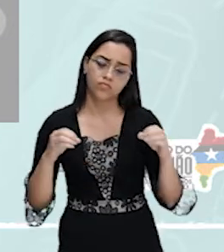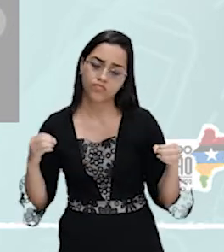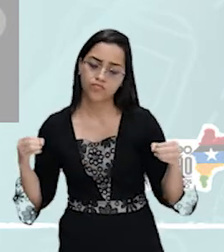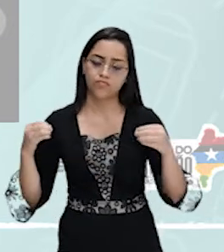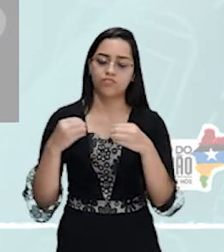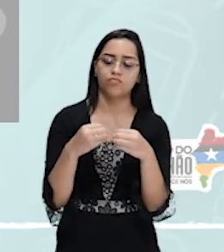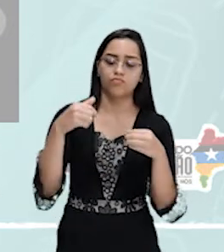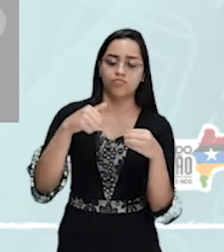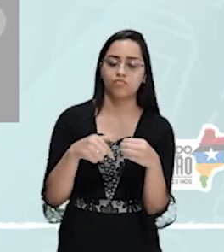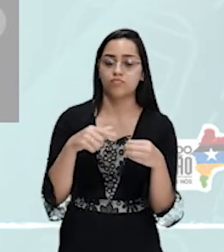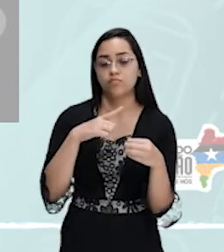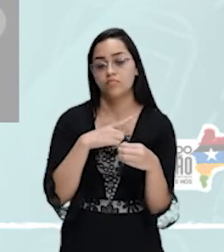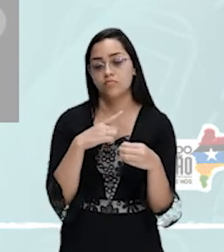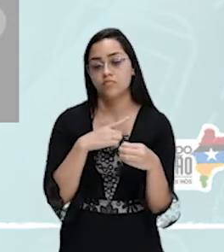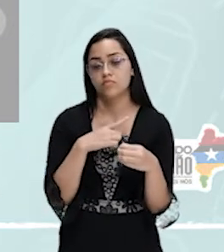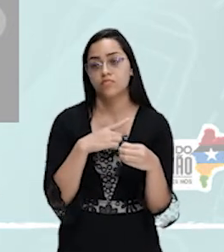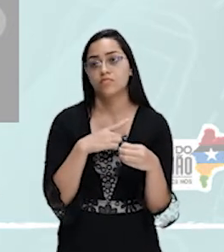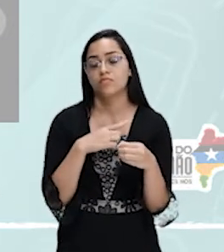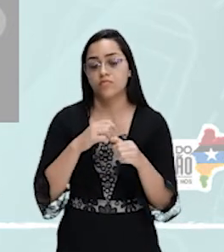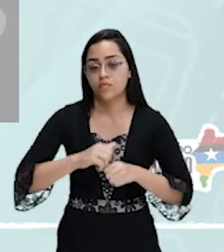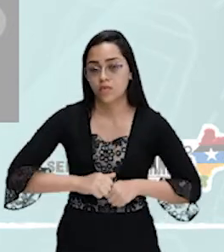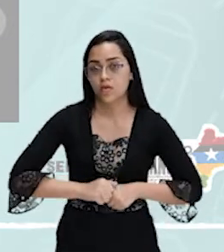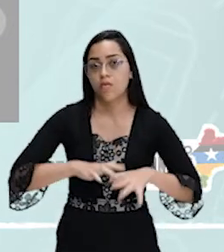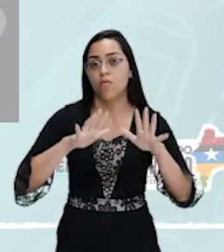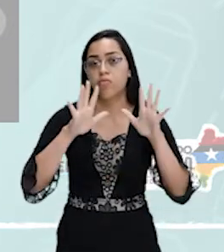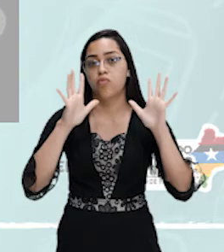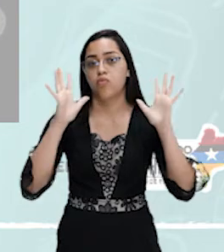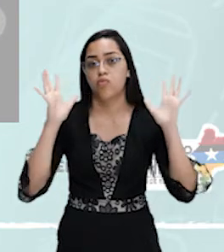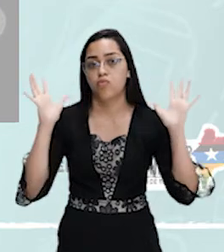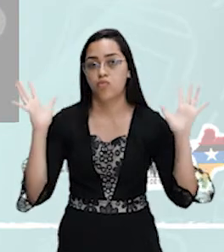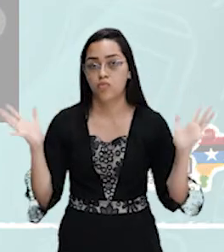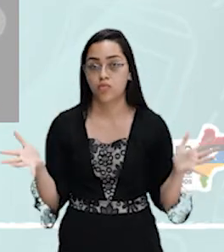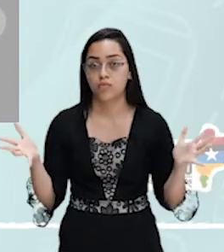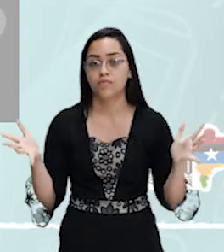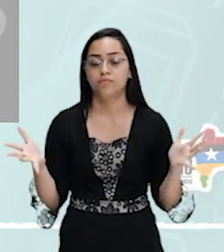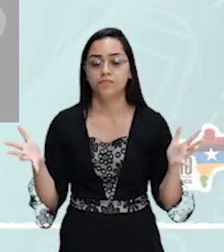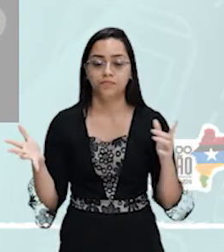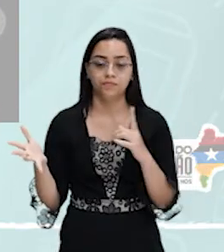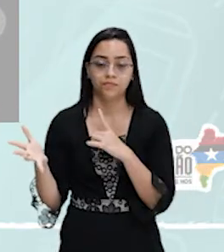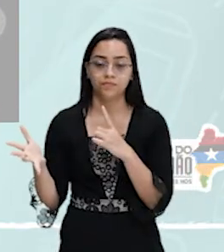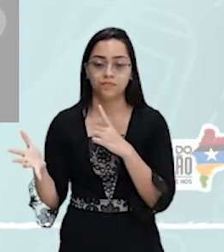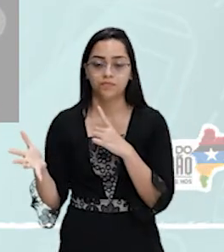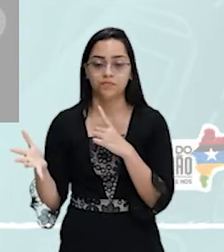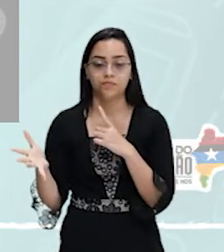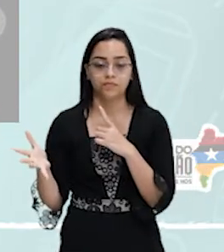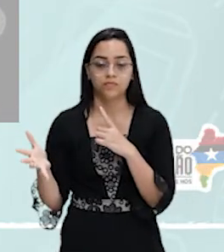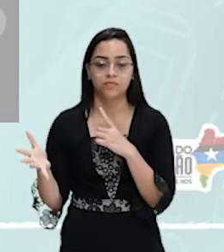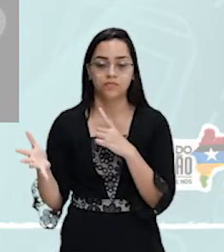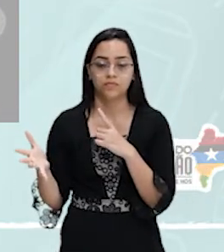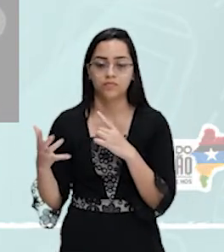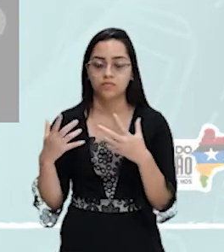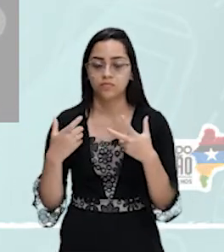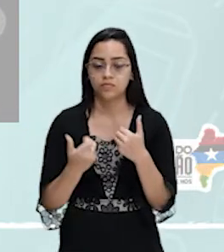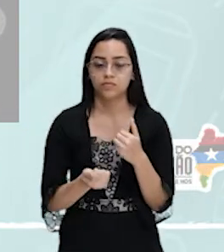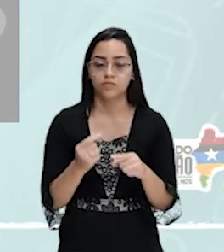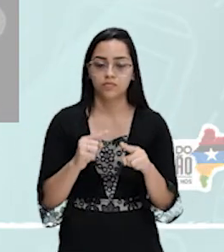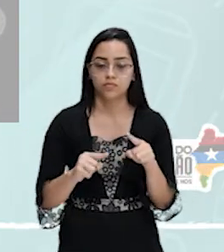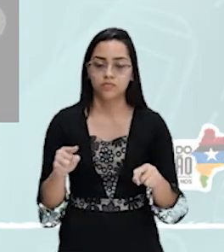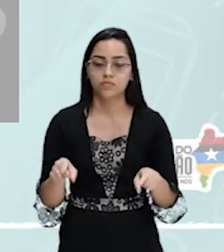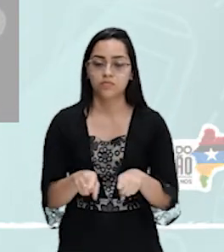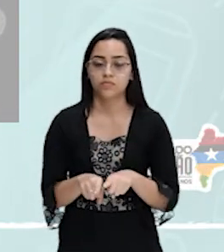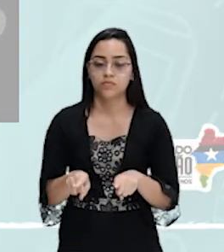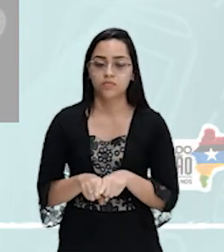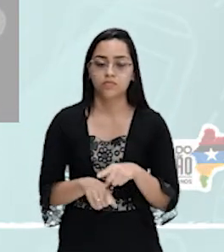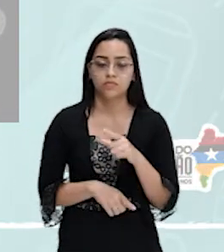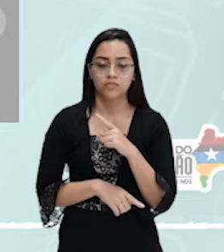impactou, logicamente que houve aí o espalhamento, né, de todo o material,